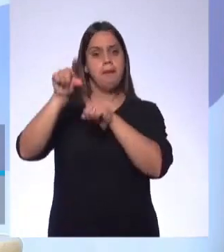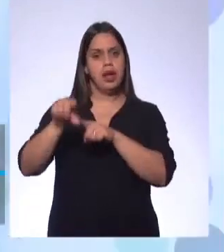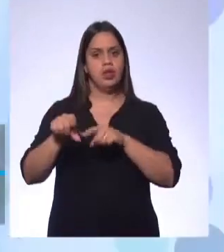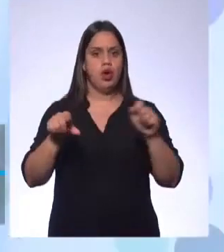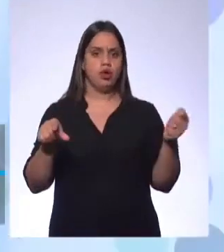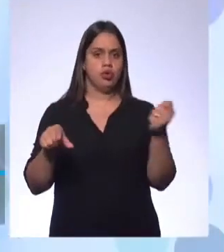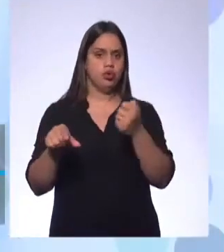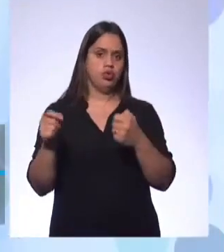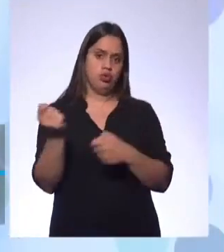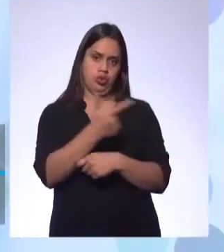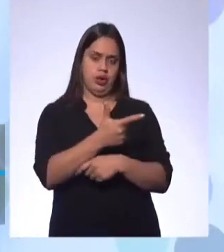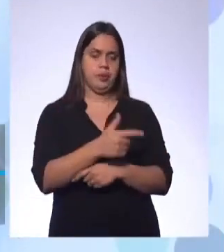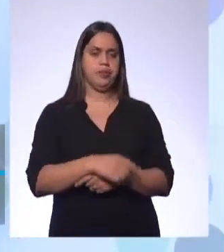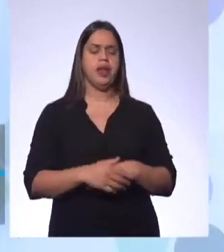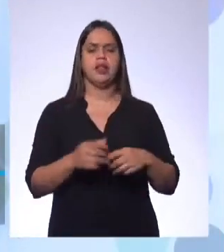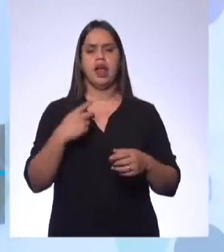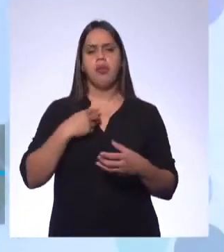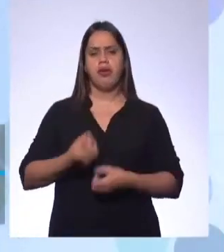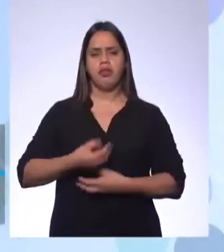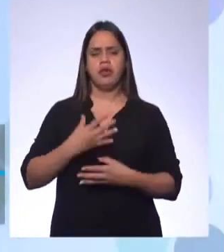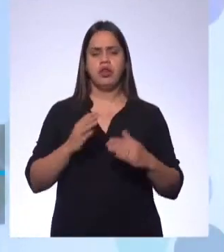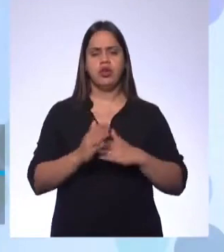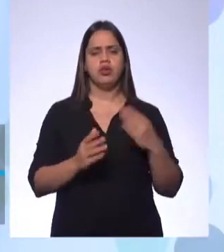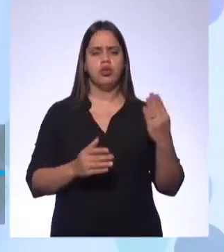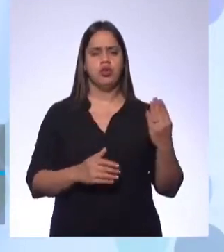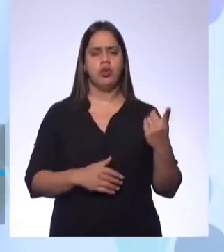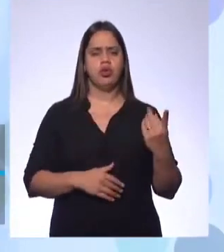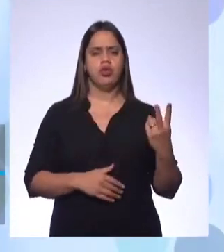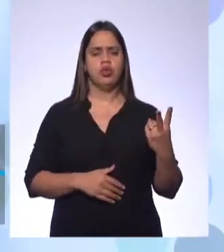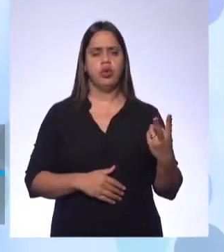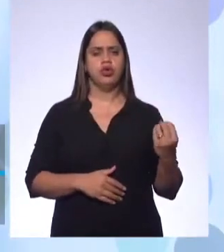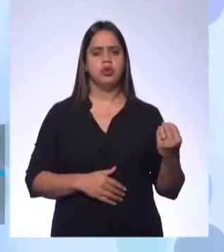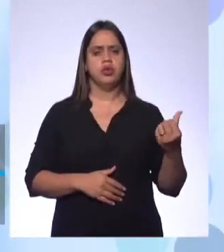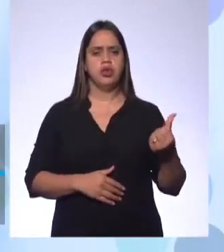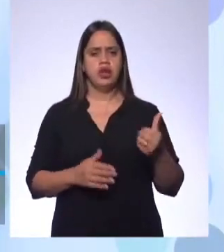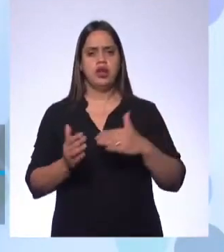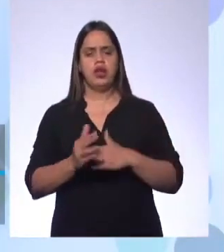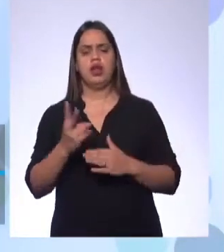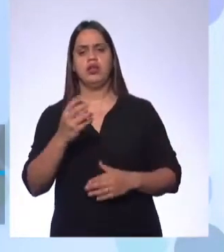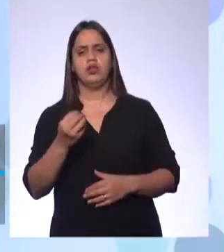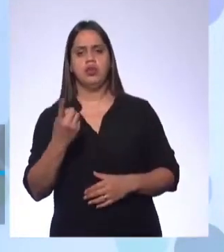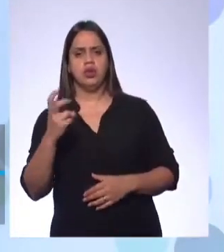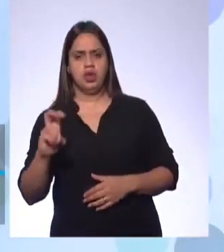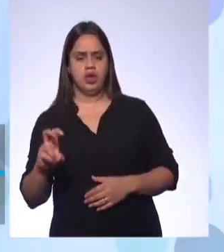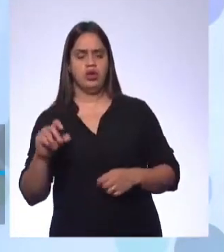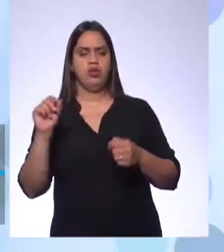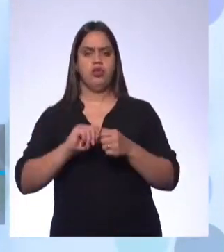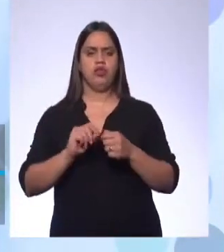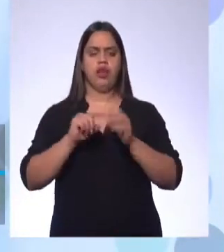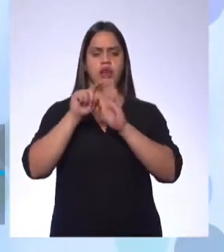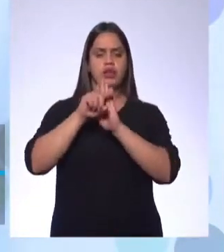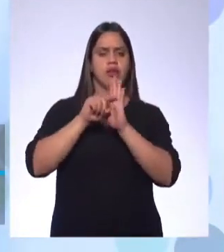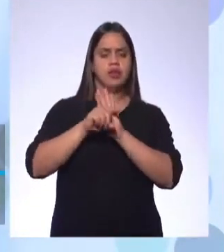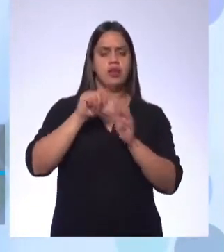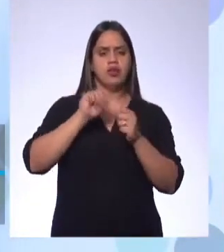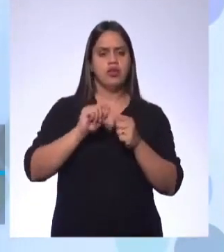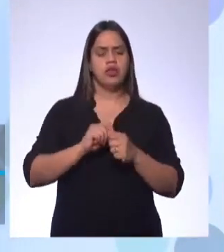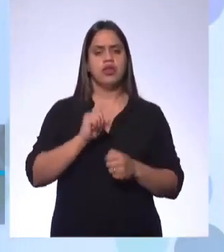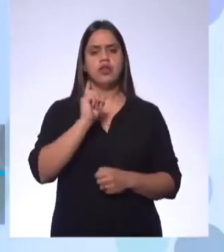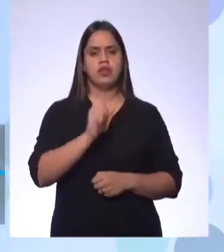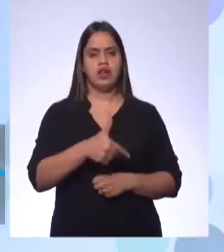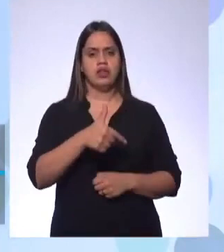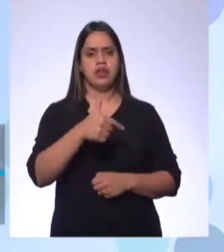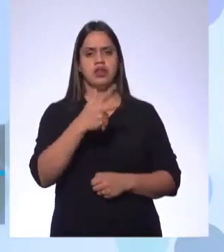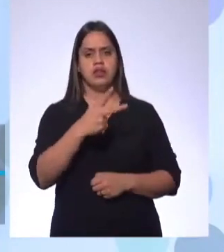temos um dado aqui que 2006 até 2015, 10 anos, foram realizadas 721